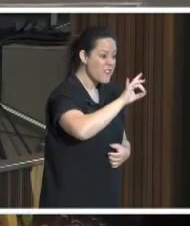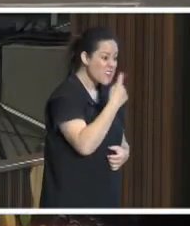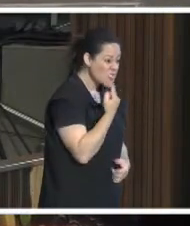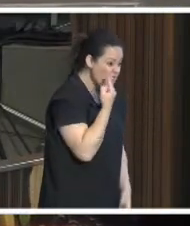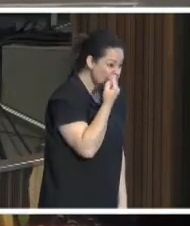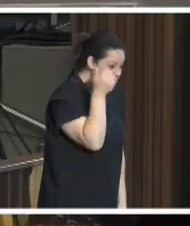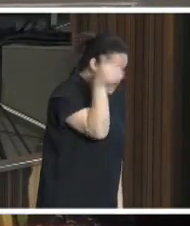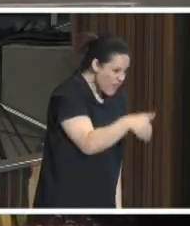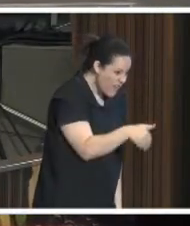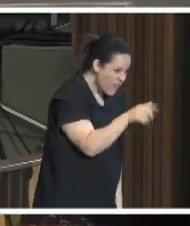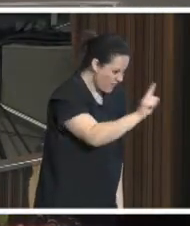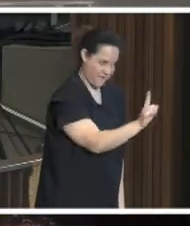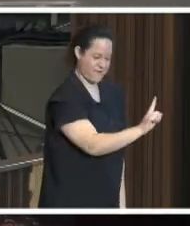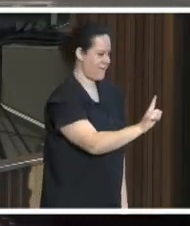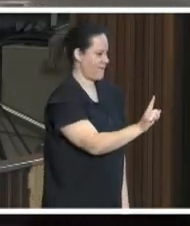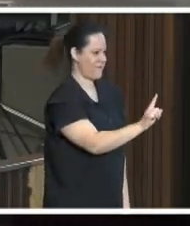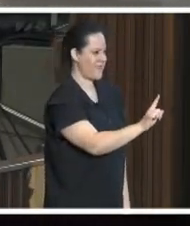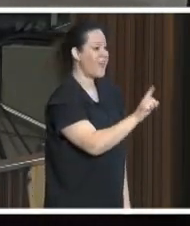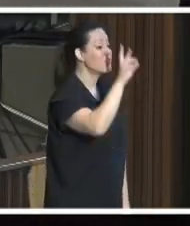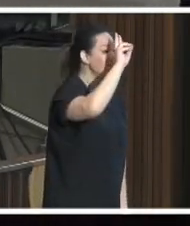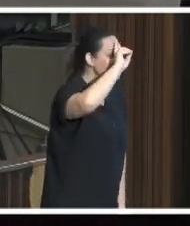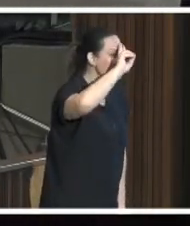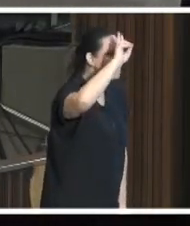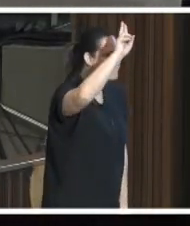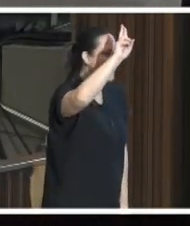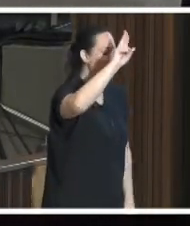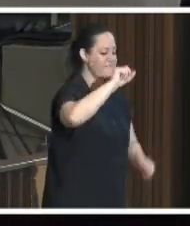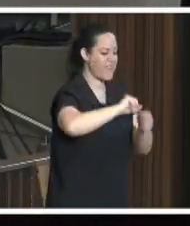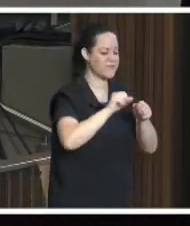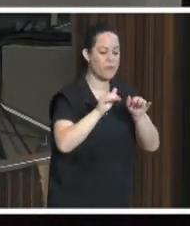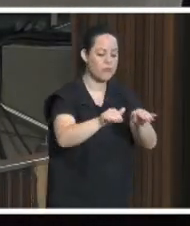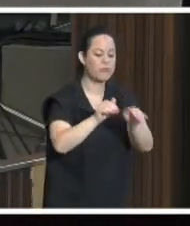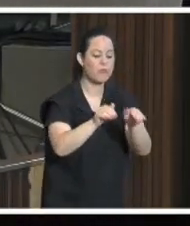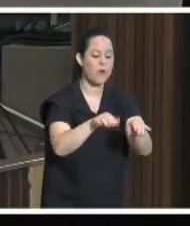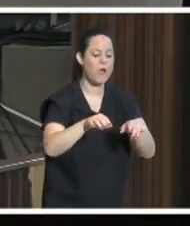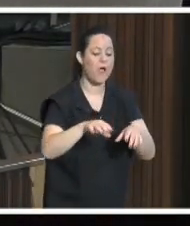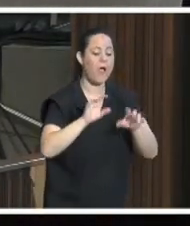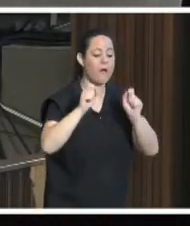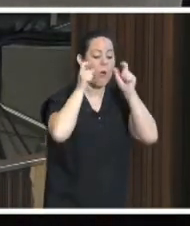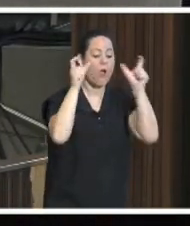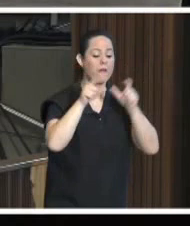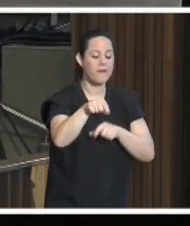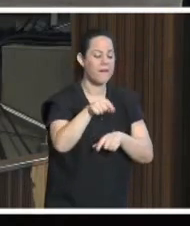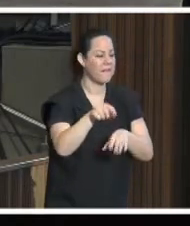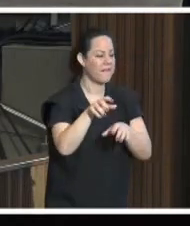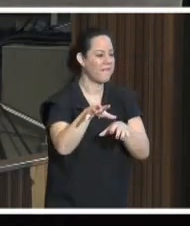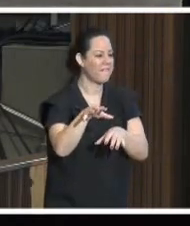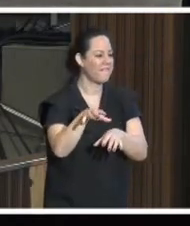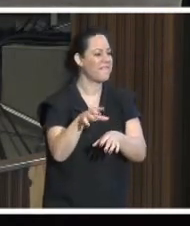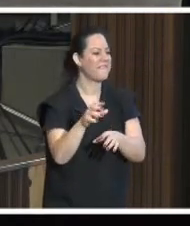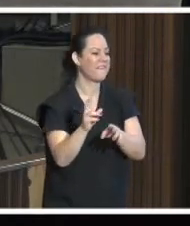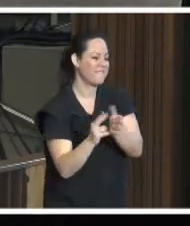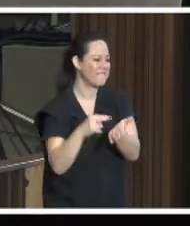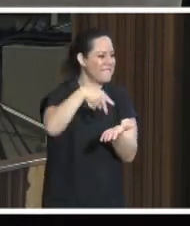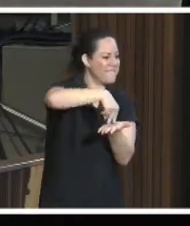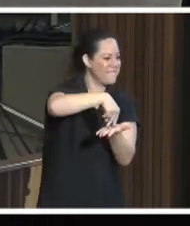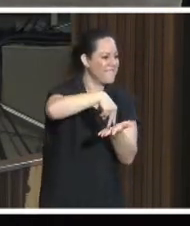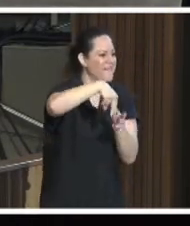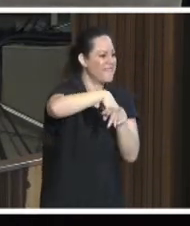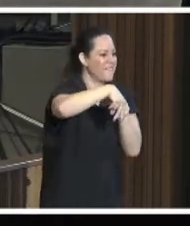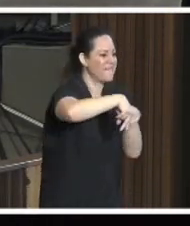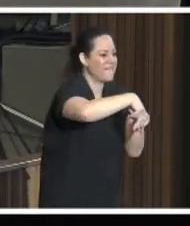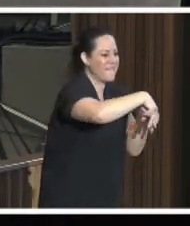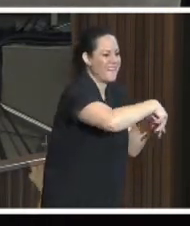sozinho. O Senhor te tirou da cama e te trouxe aqui.